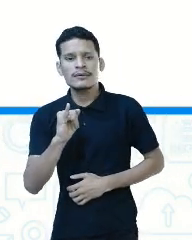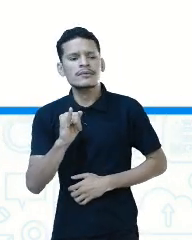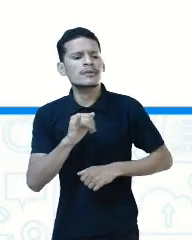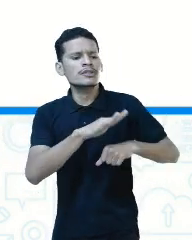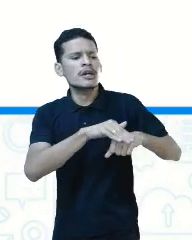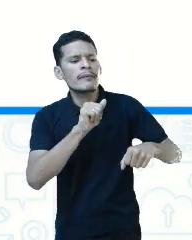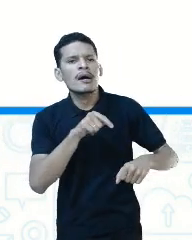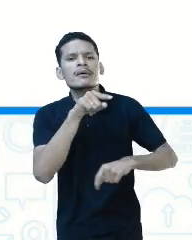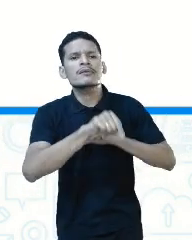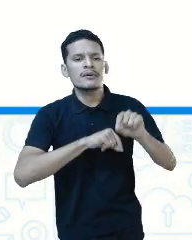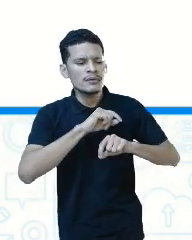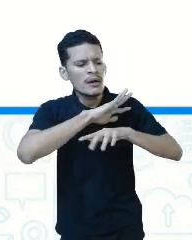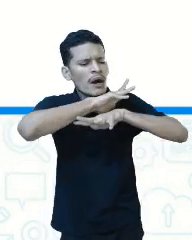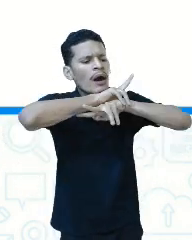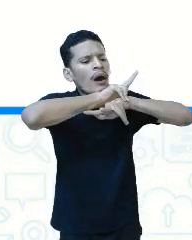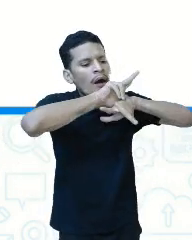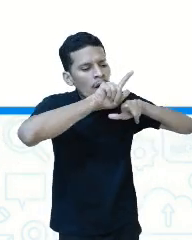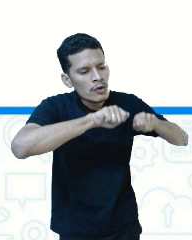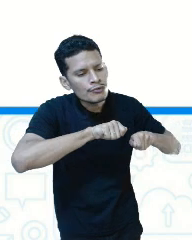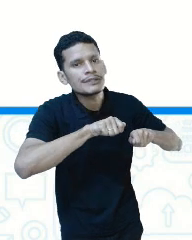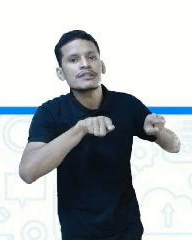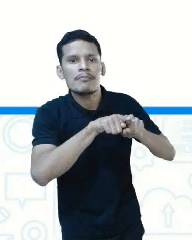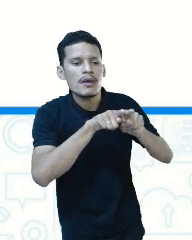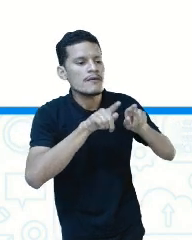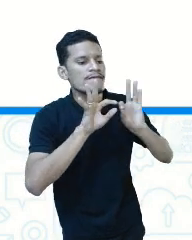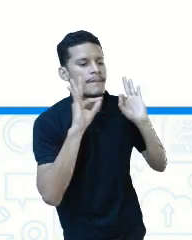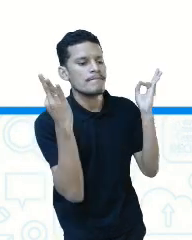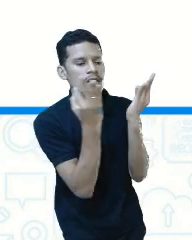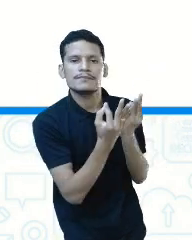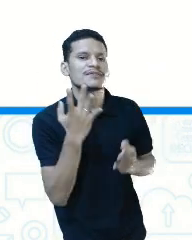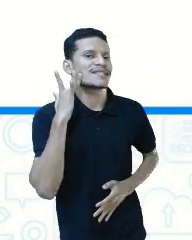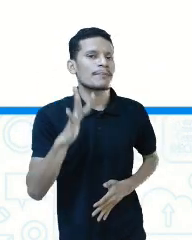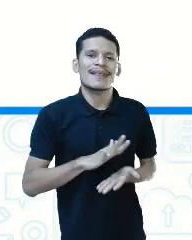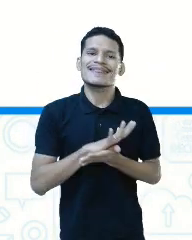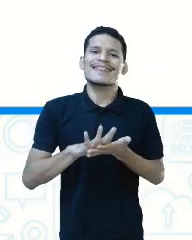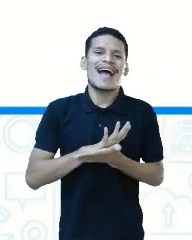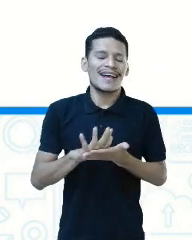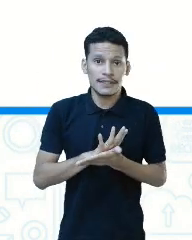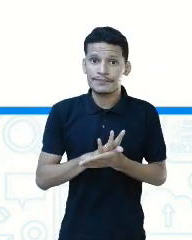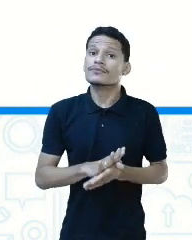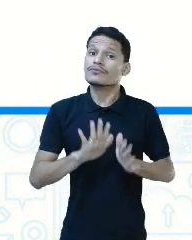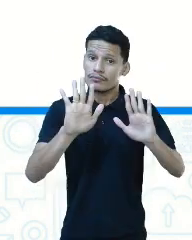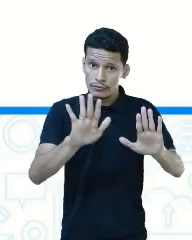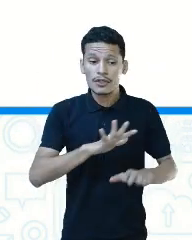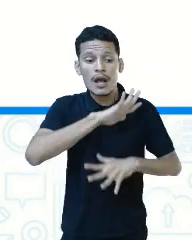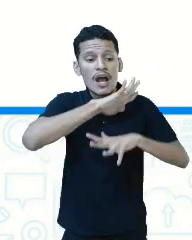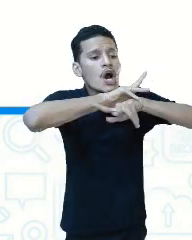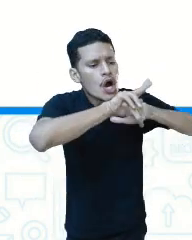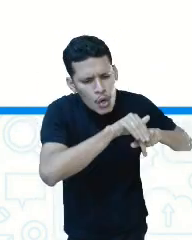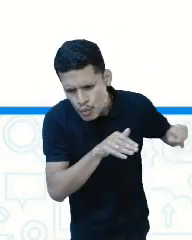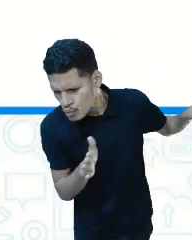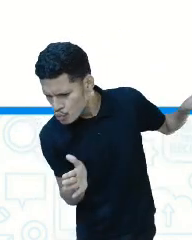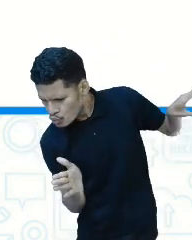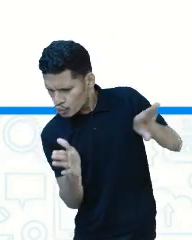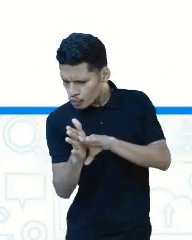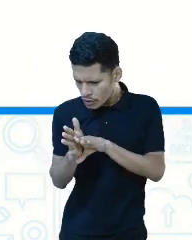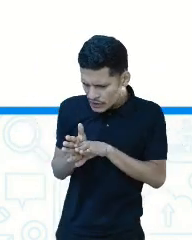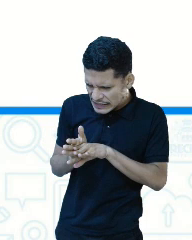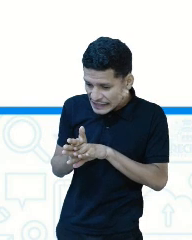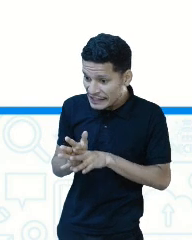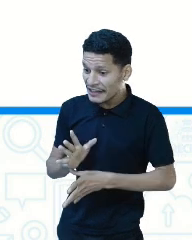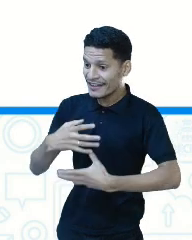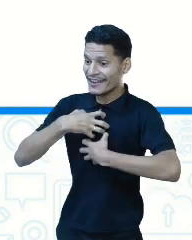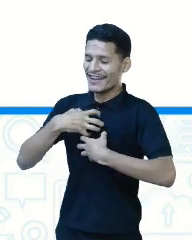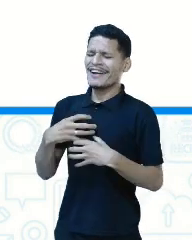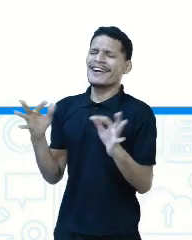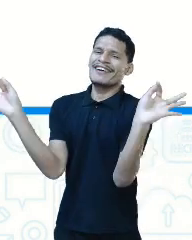chamar o leão e toda a sua família, que não sabiam de nada. Quando chegou, o leão ficou muito